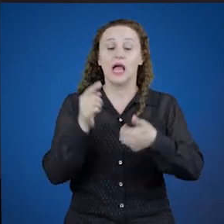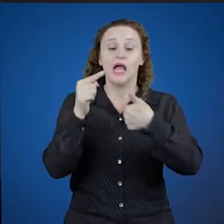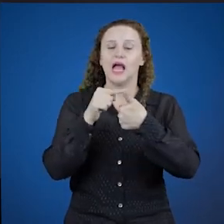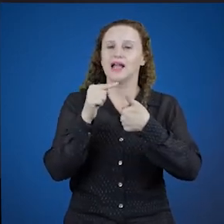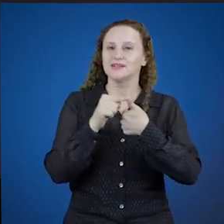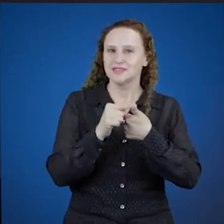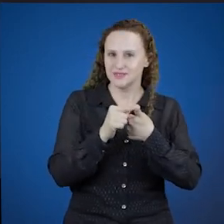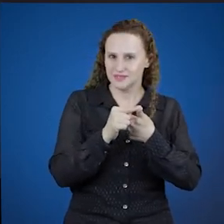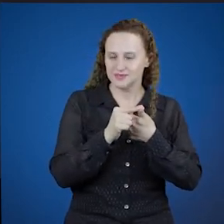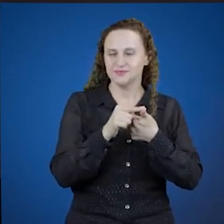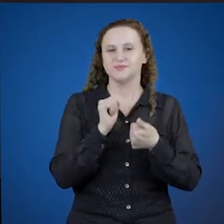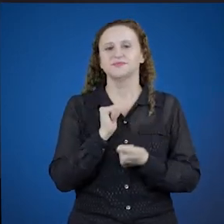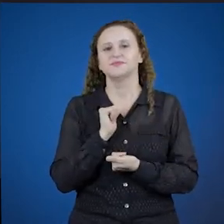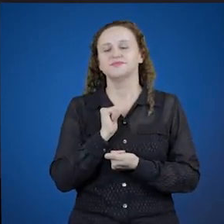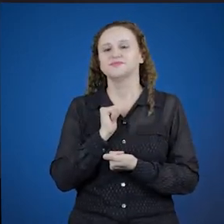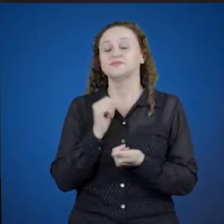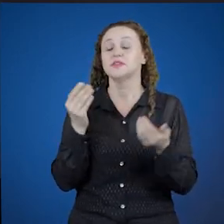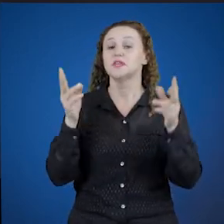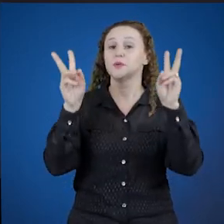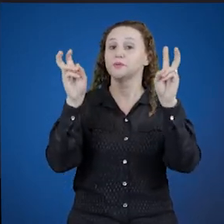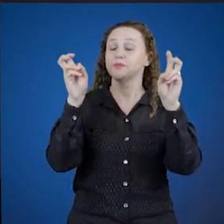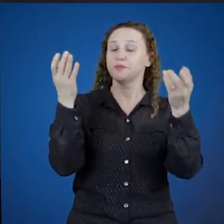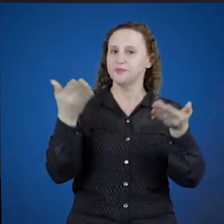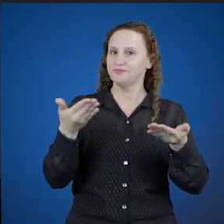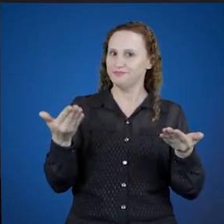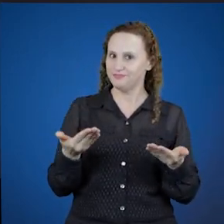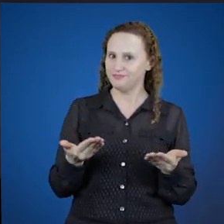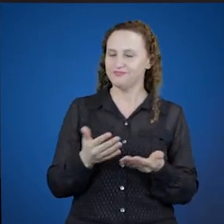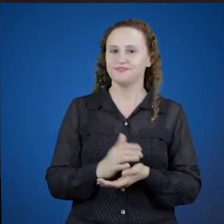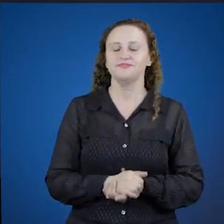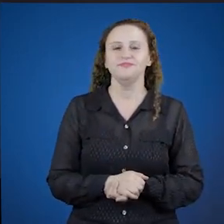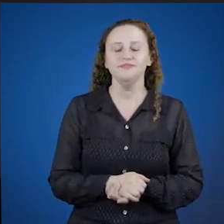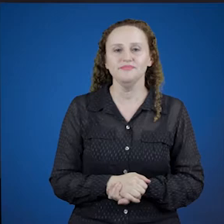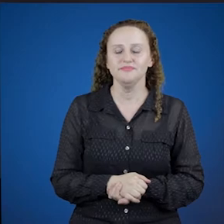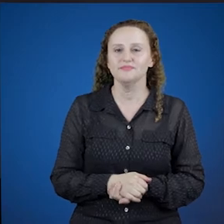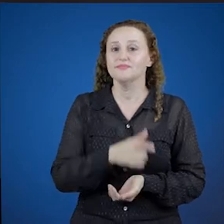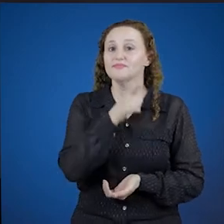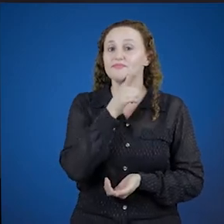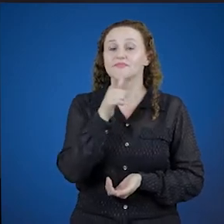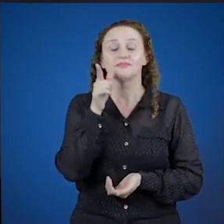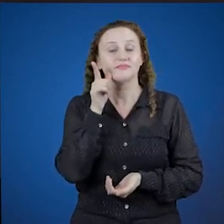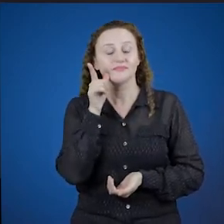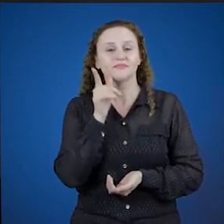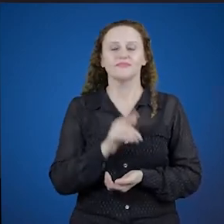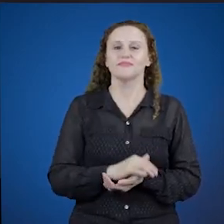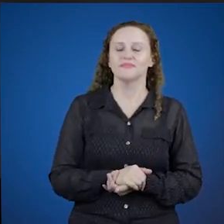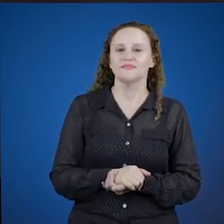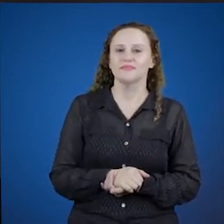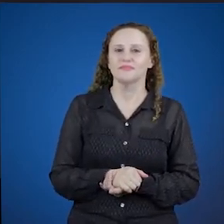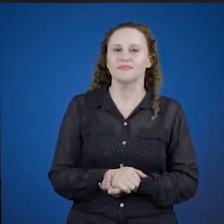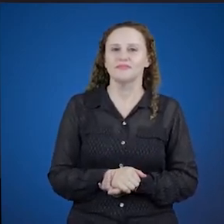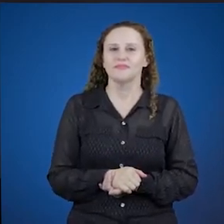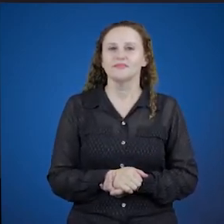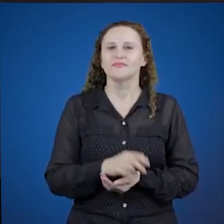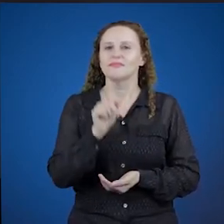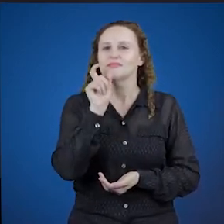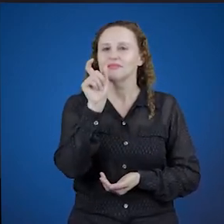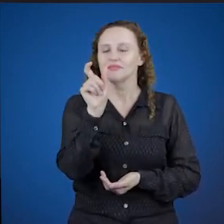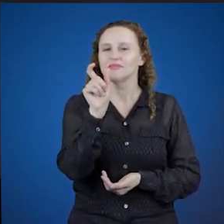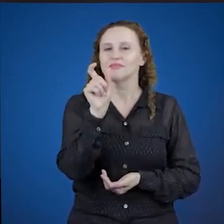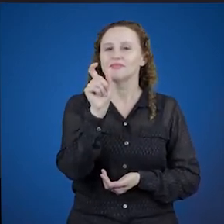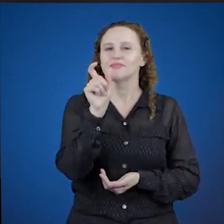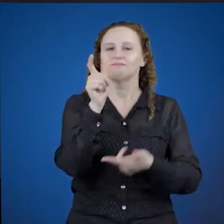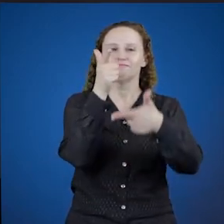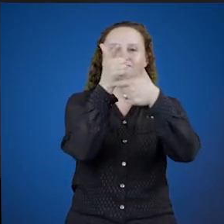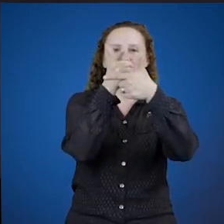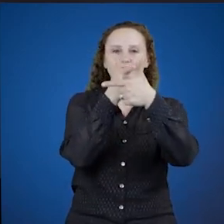primeira declinação que será o tema de hoje é em latim as